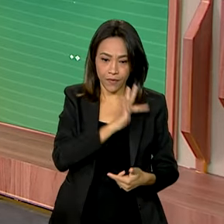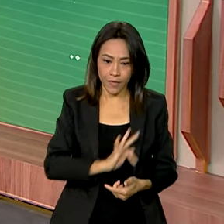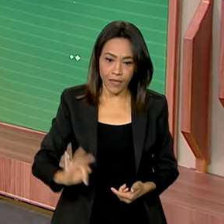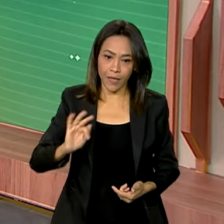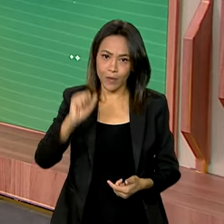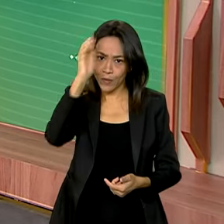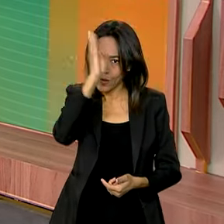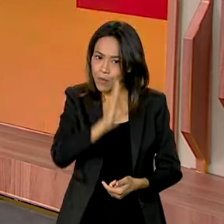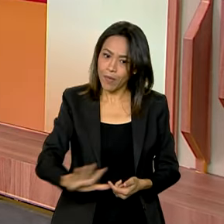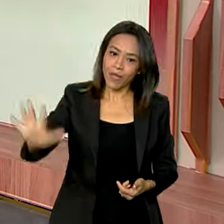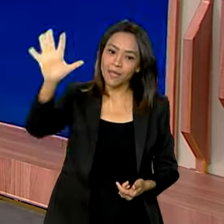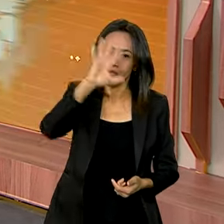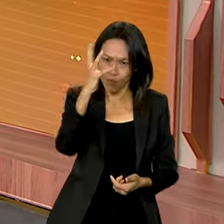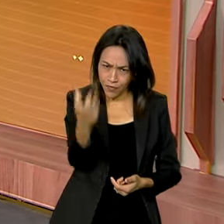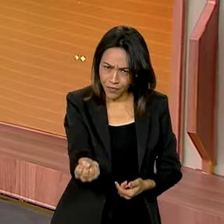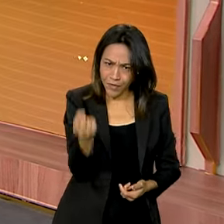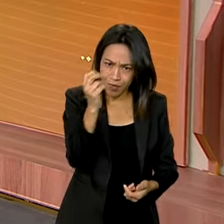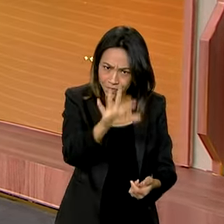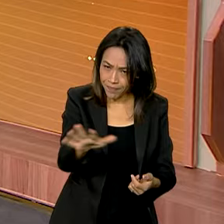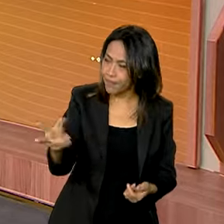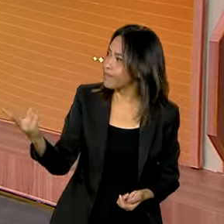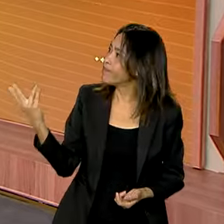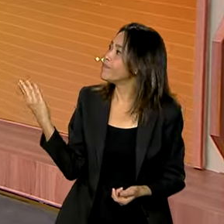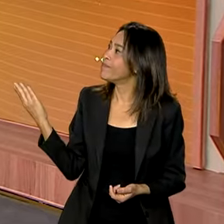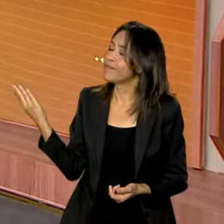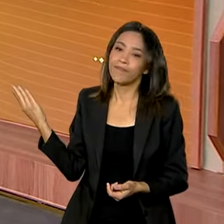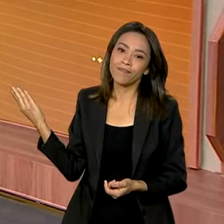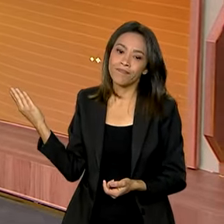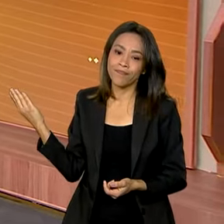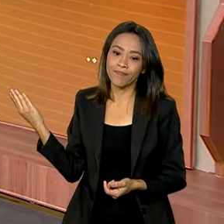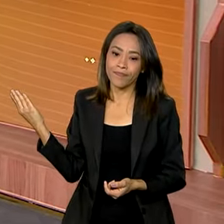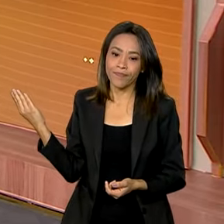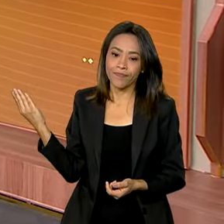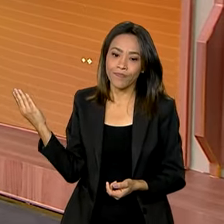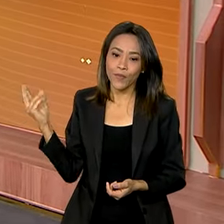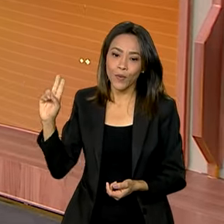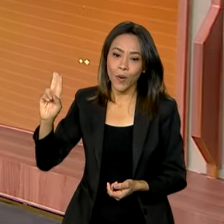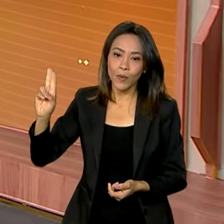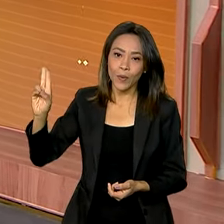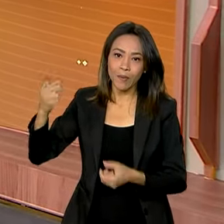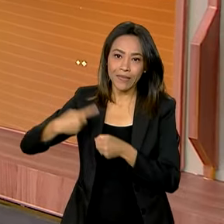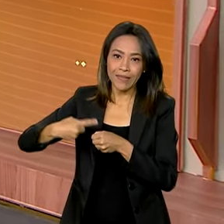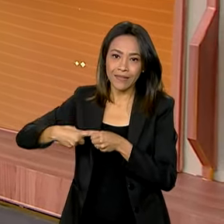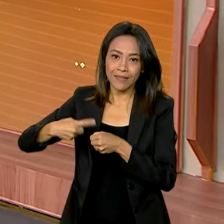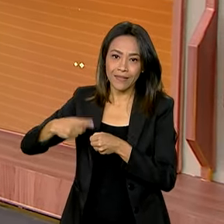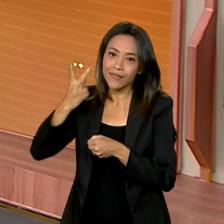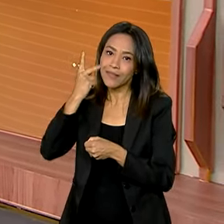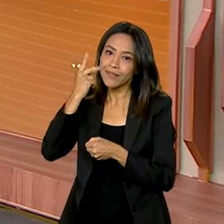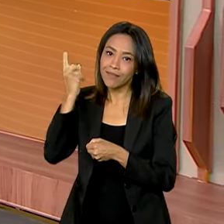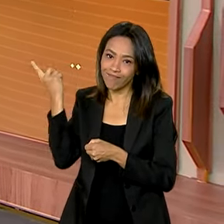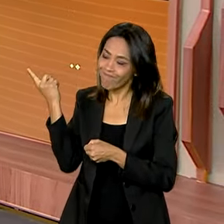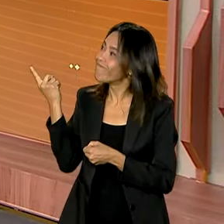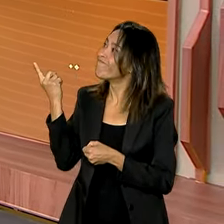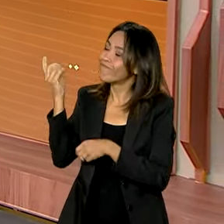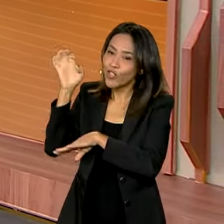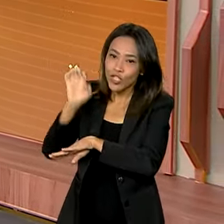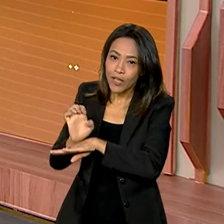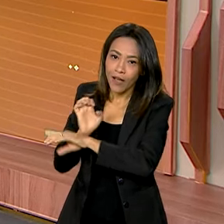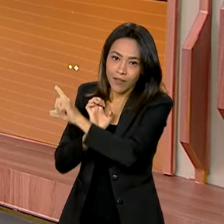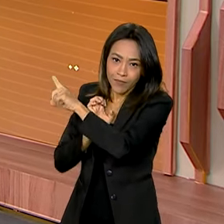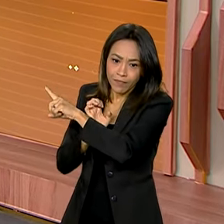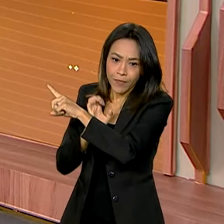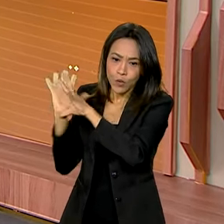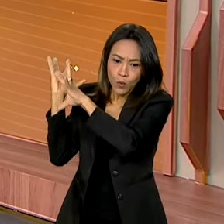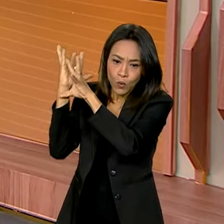todo o país. Então vamos dar uma olhada aqui no telão. O município de Brejo Santo, no Ceará, uma população de pouco mais de